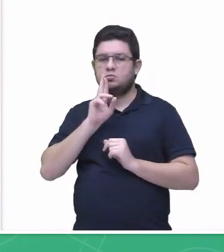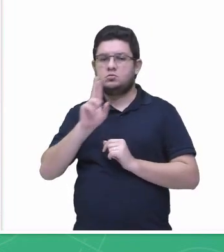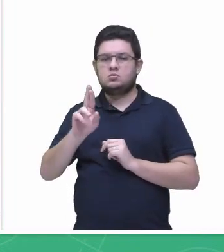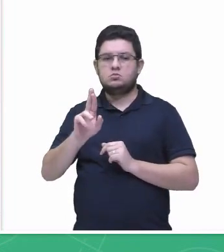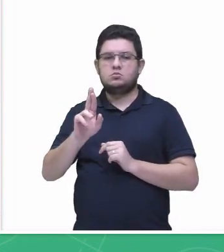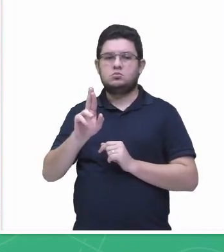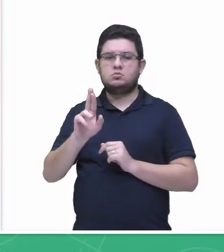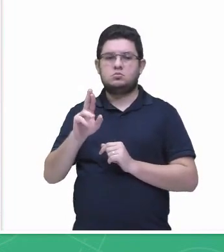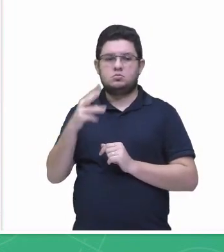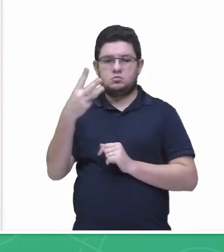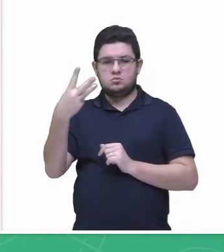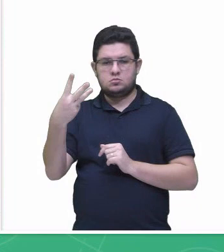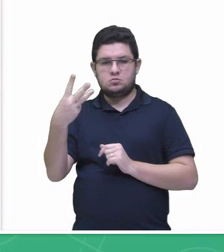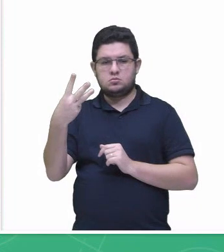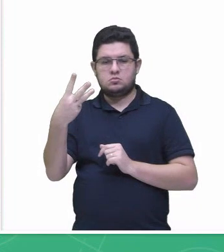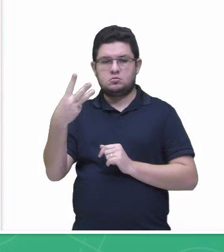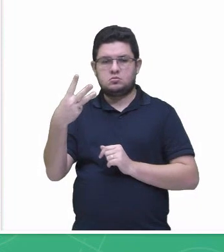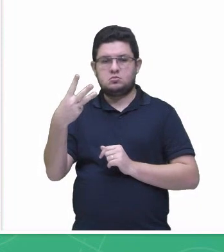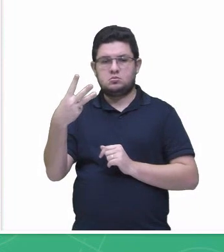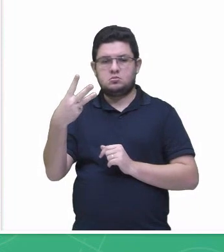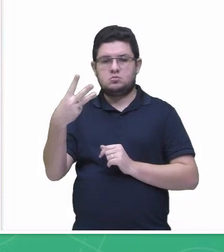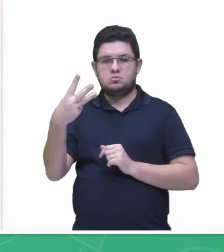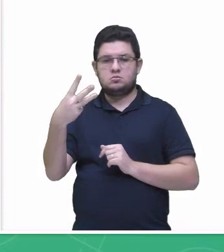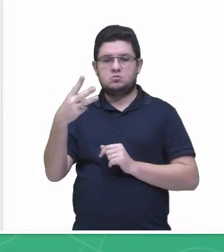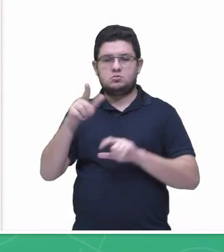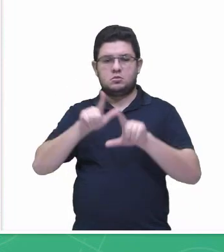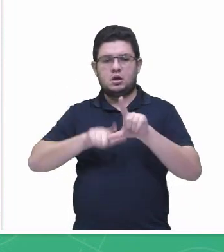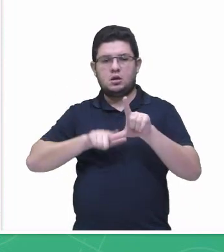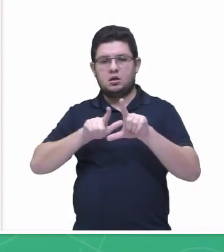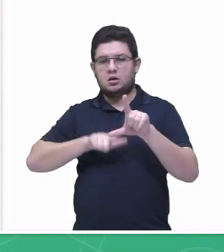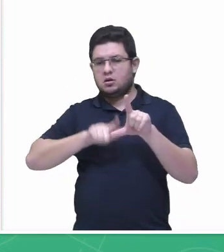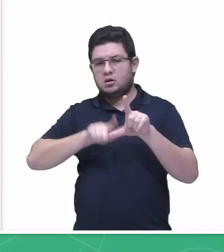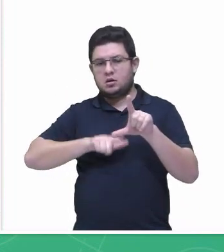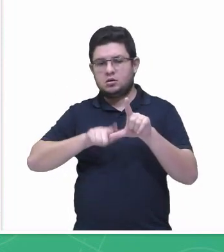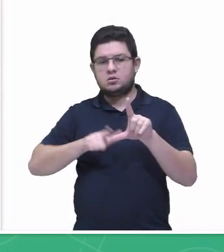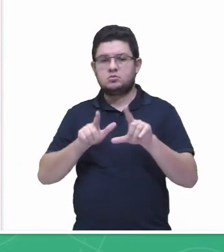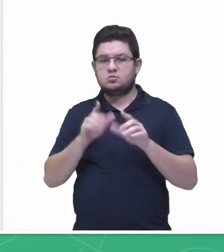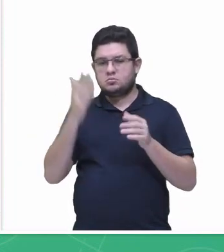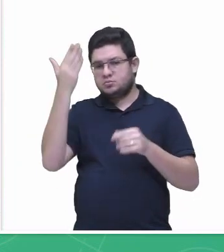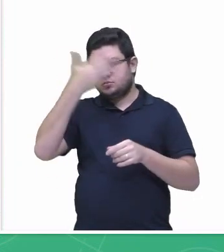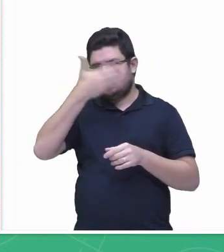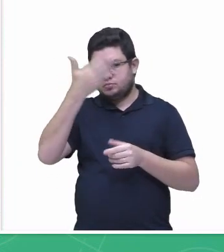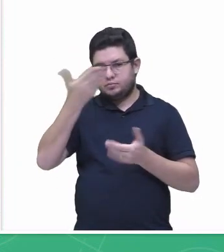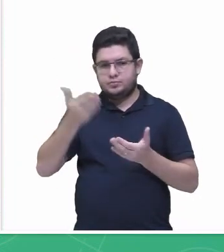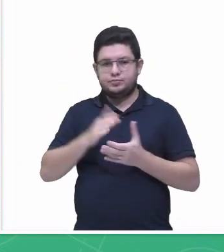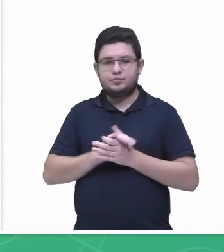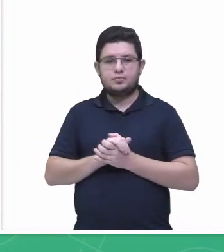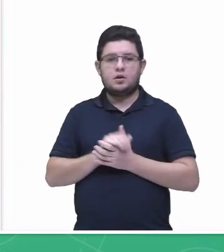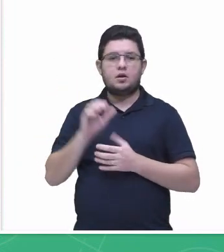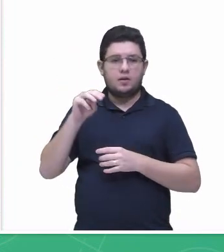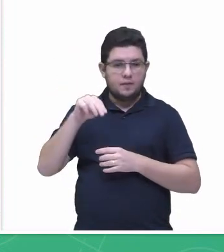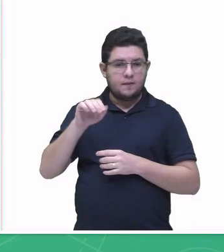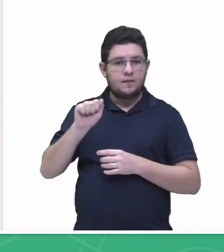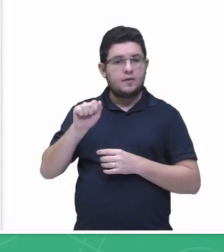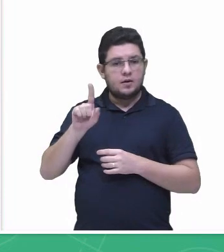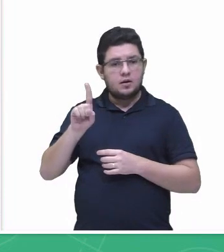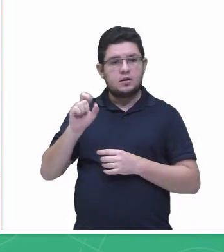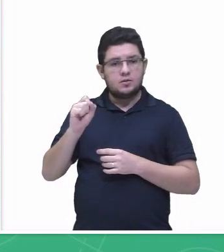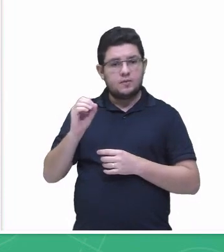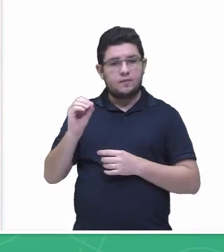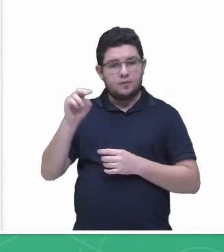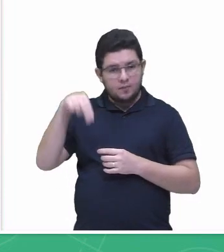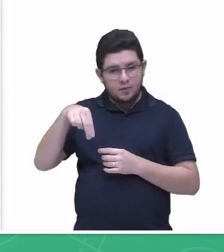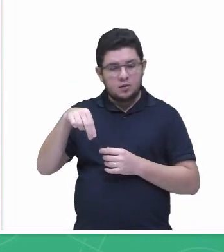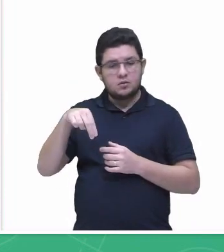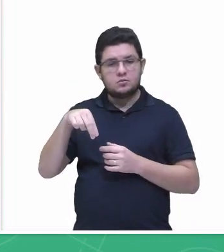João Correia, ele está respondendo então, não apareceu aqui a letra que ele colocou. Nós temos a participação também